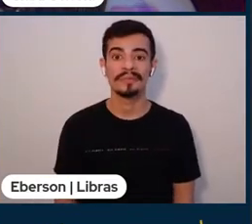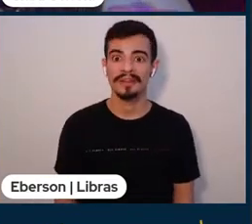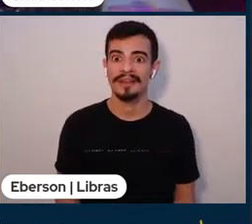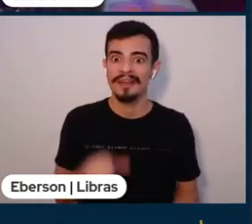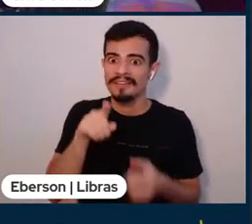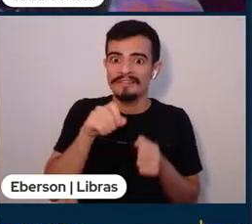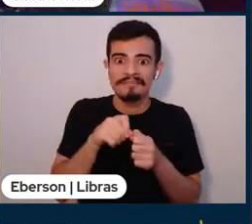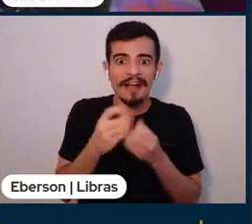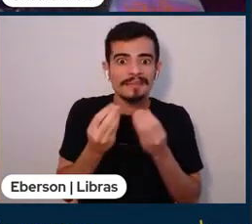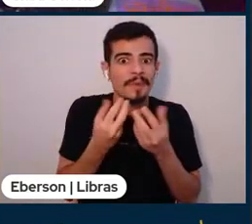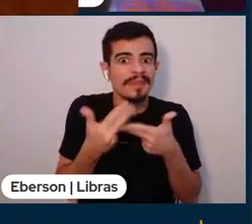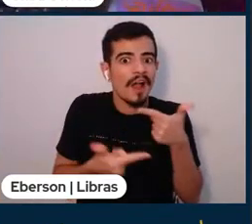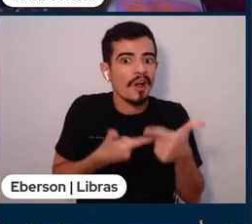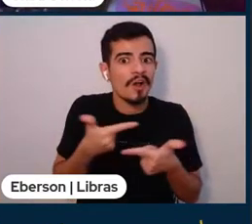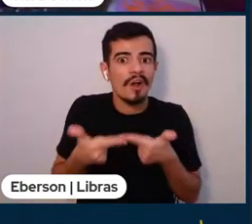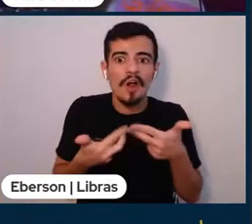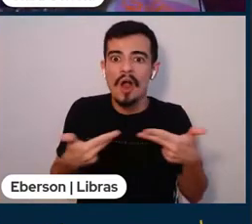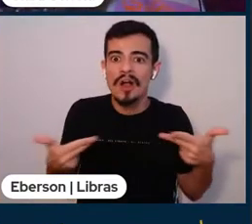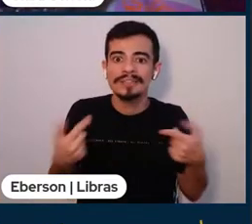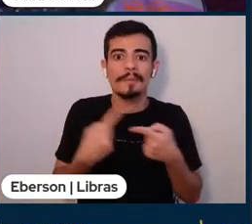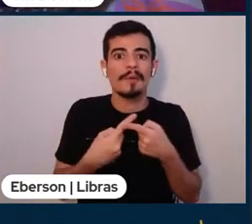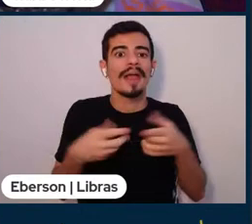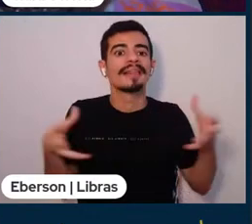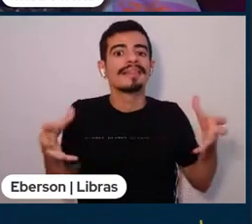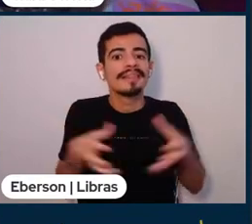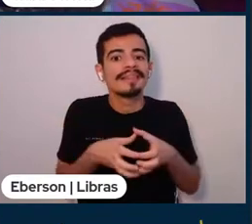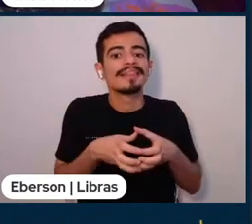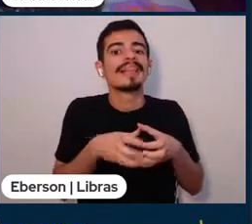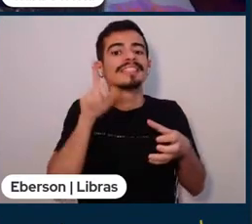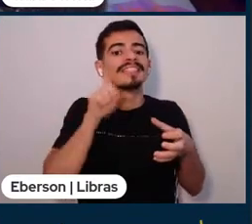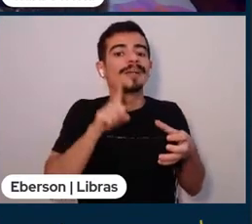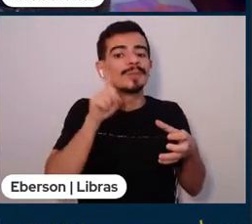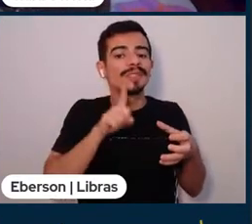ele trabalha com o time lá dos Estados Unidos, deve fazer muita coisa.